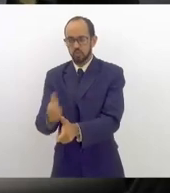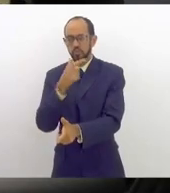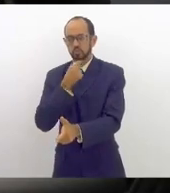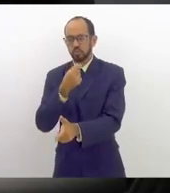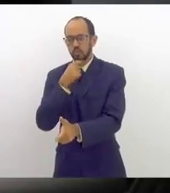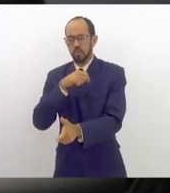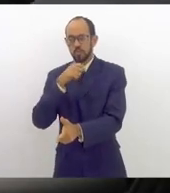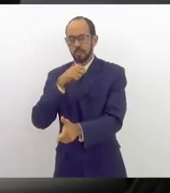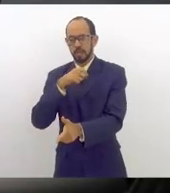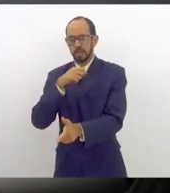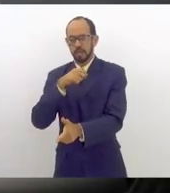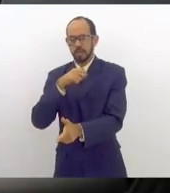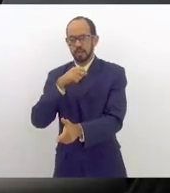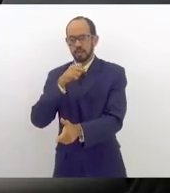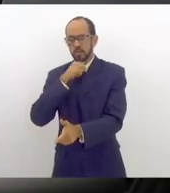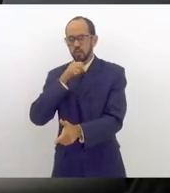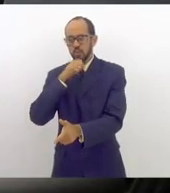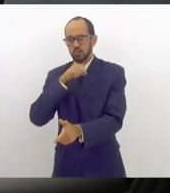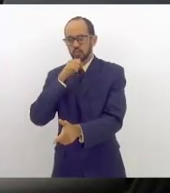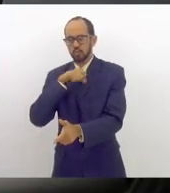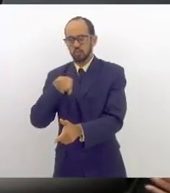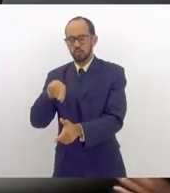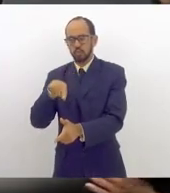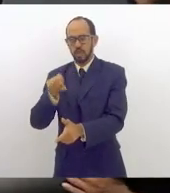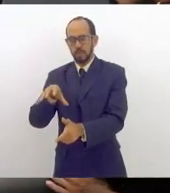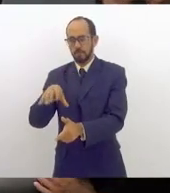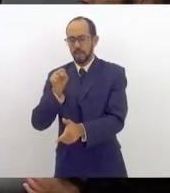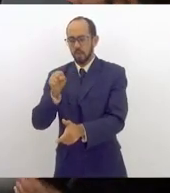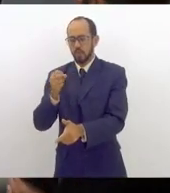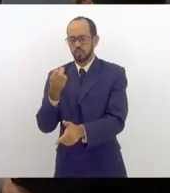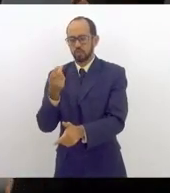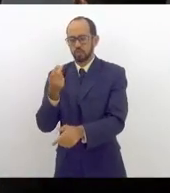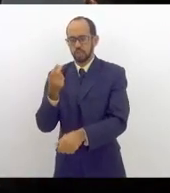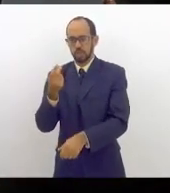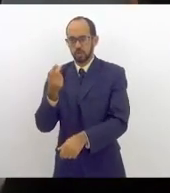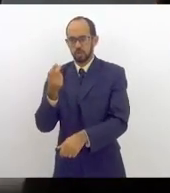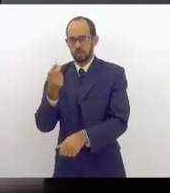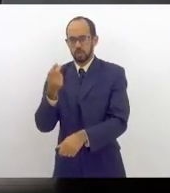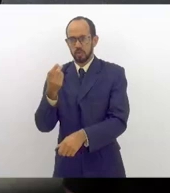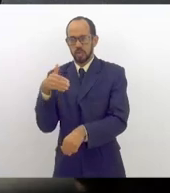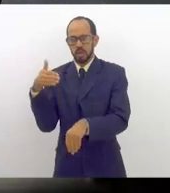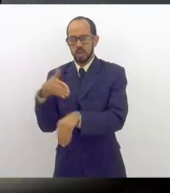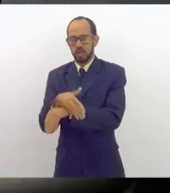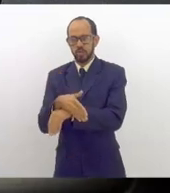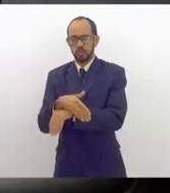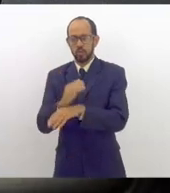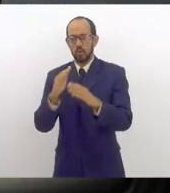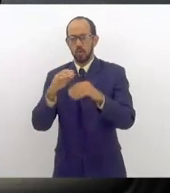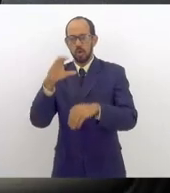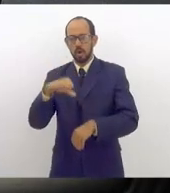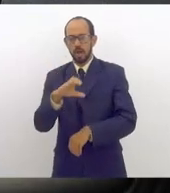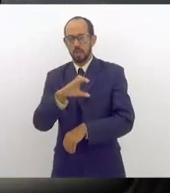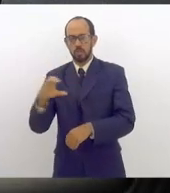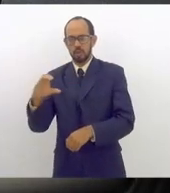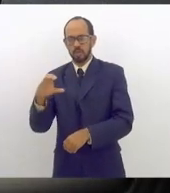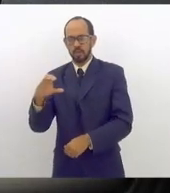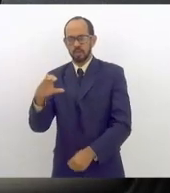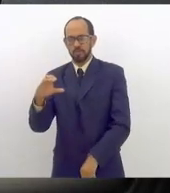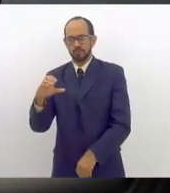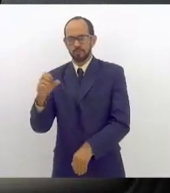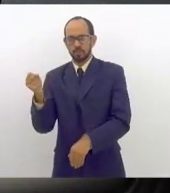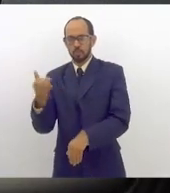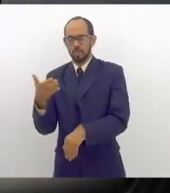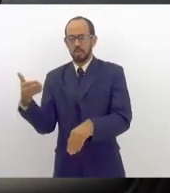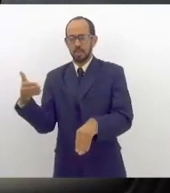que havia sacado o dinheiro e ele entrou dentro da Igreja Católica. E ele entrando na